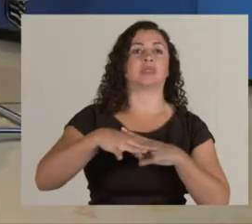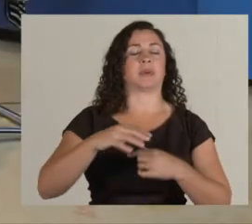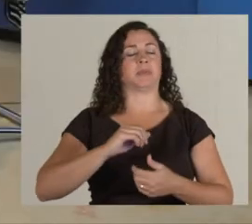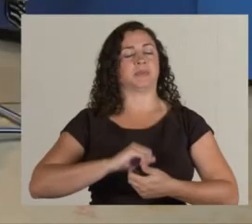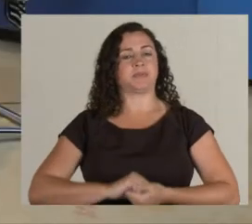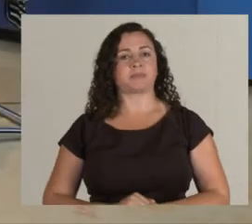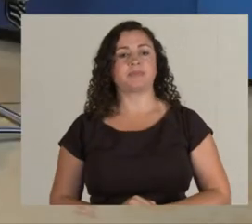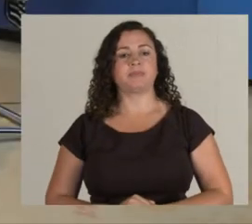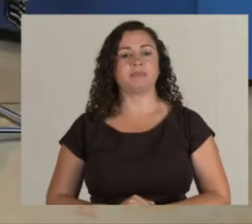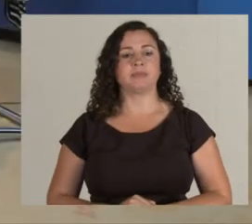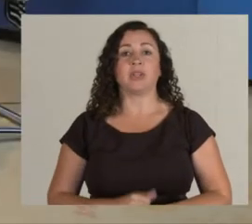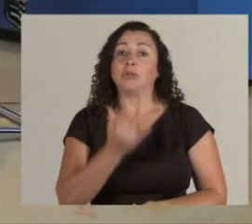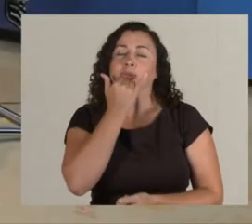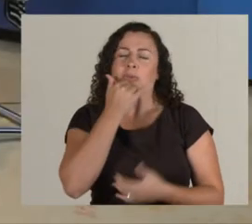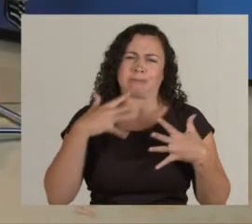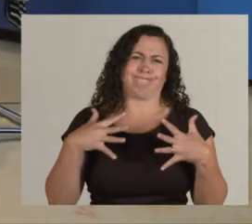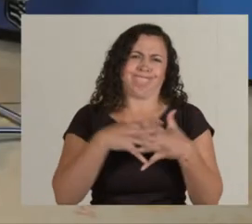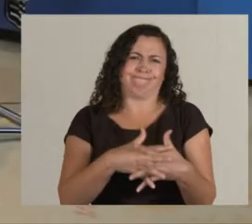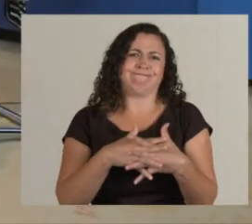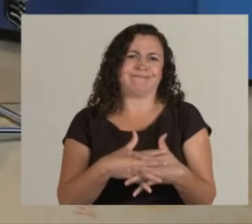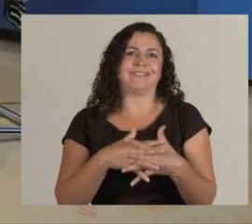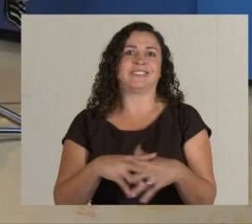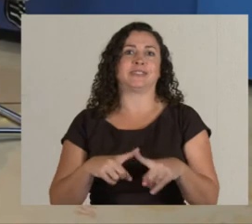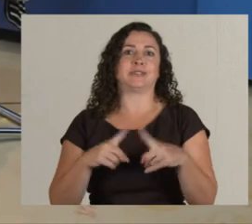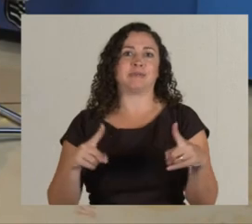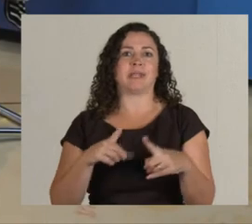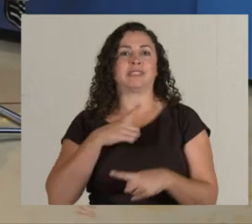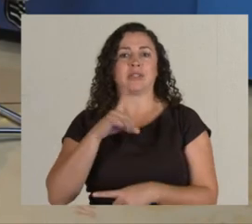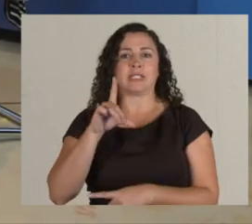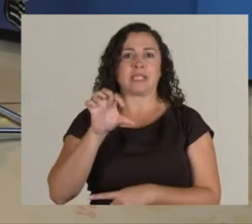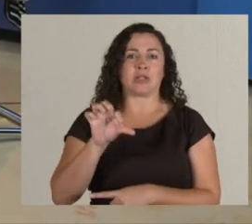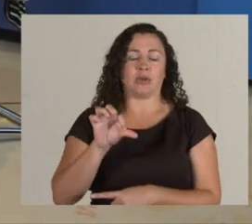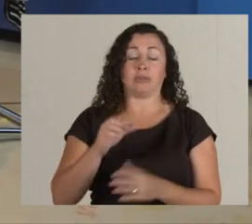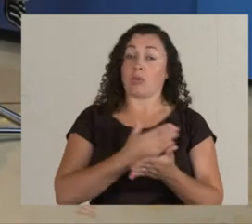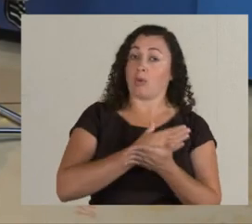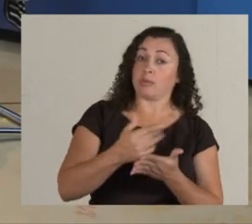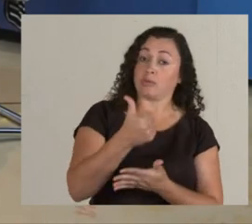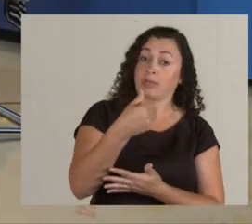outro funcionário. Então, desculpem aí a confusão, mas